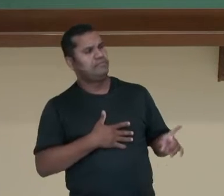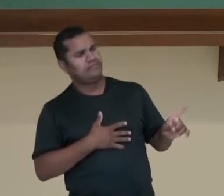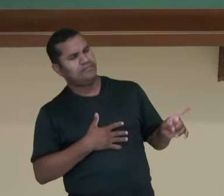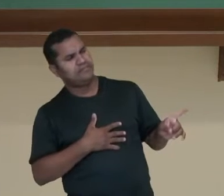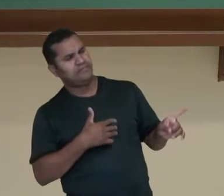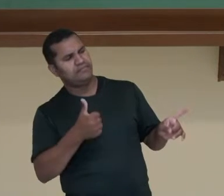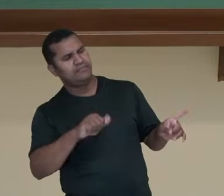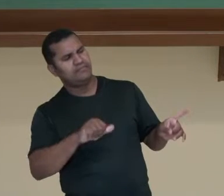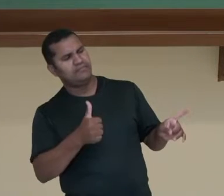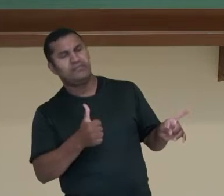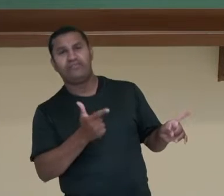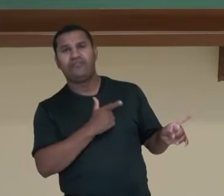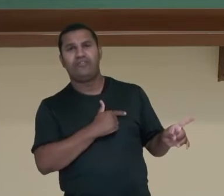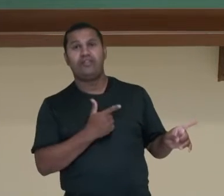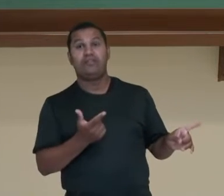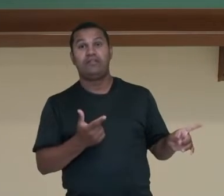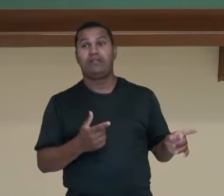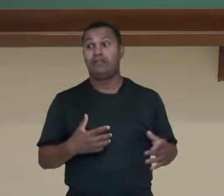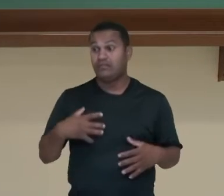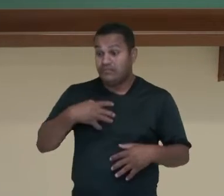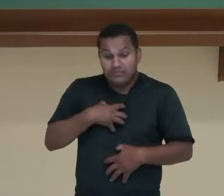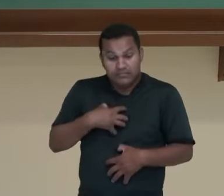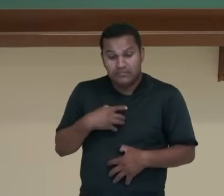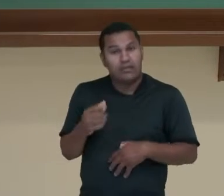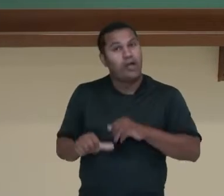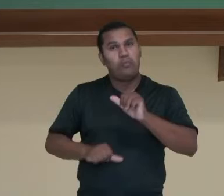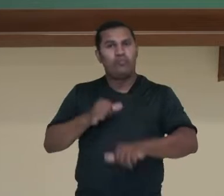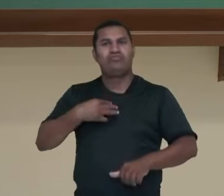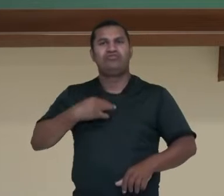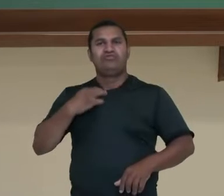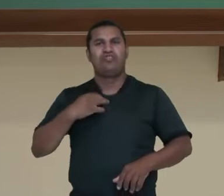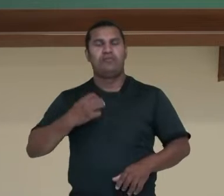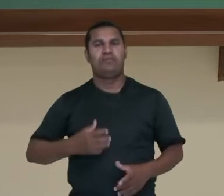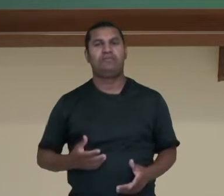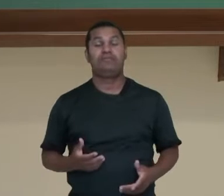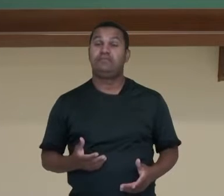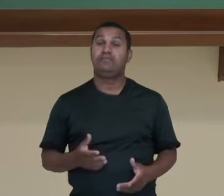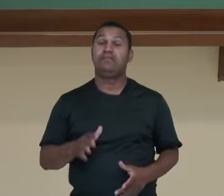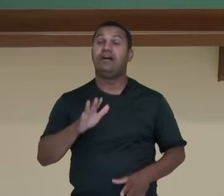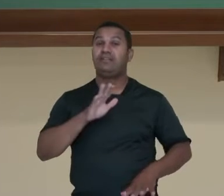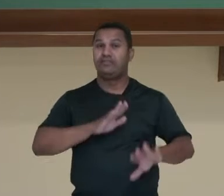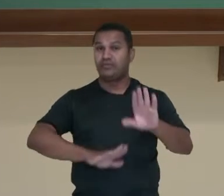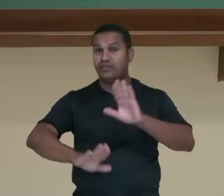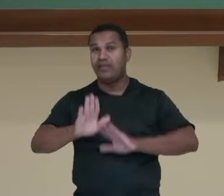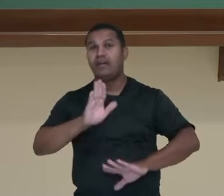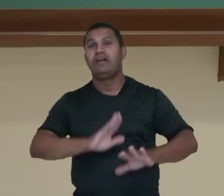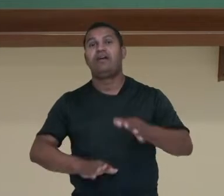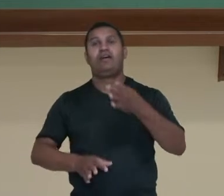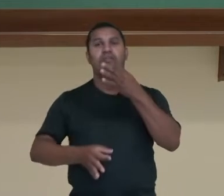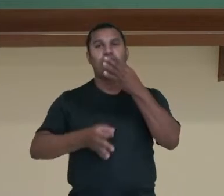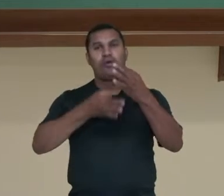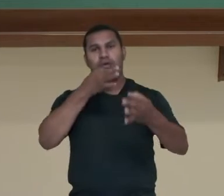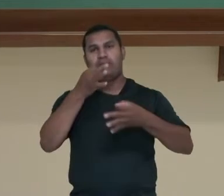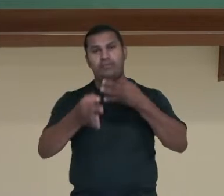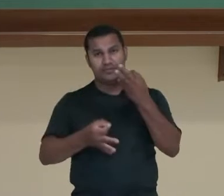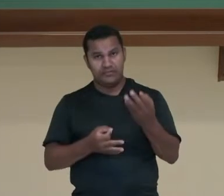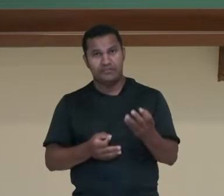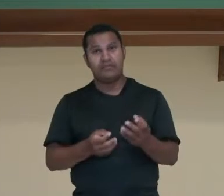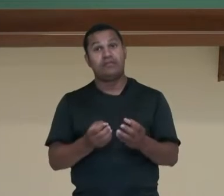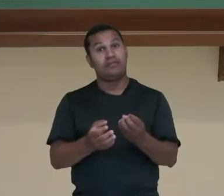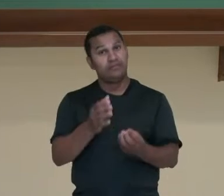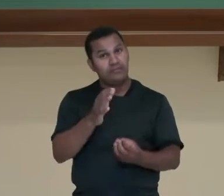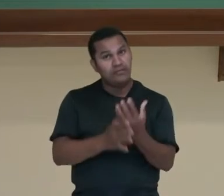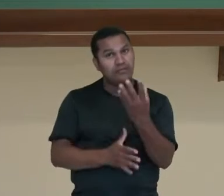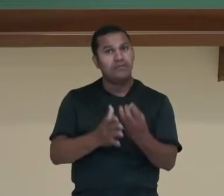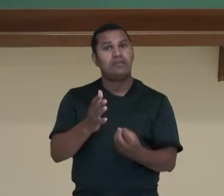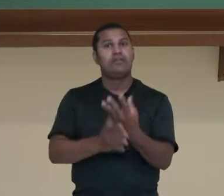pouco de cuidado com a opinião das pessoas. Mas a resenha crítica, ela serve para isso. Para a gente ir criando opinião sobre as